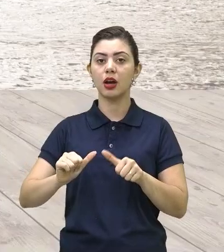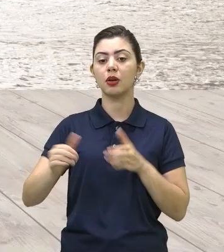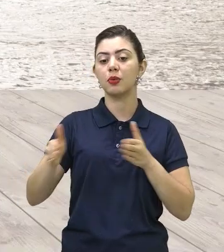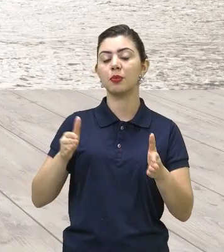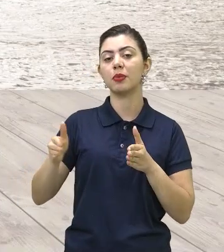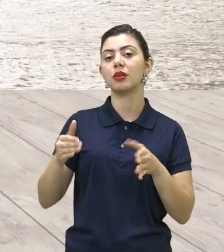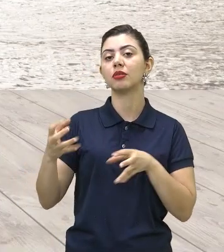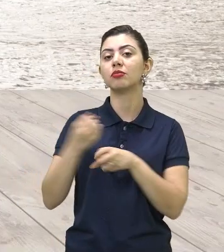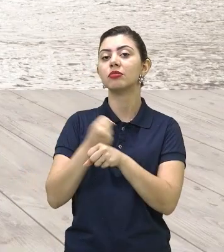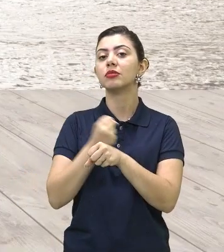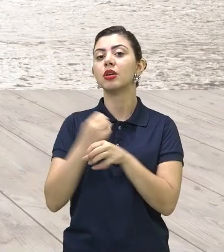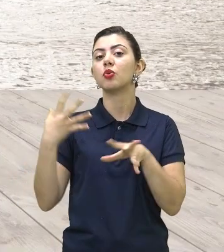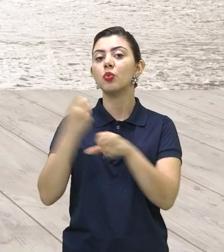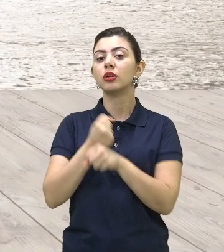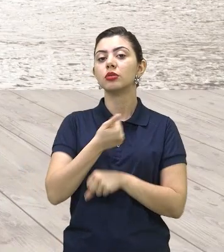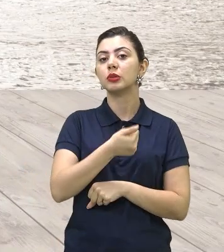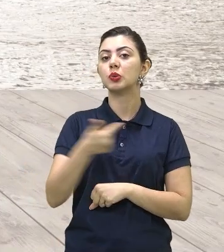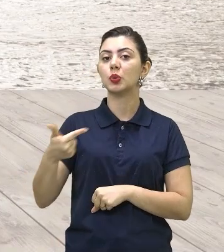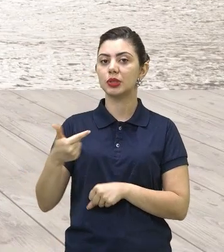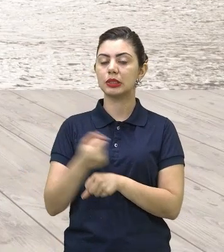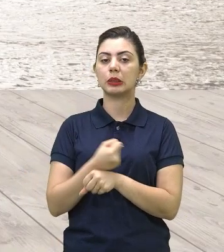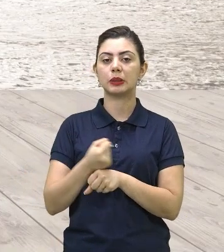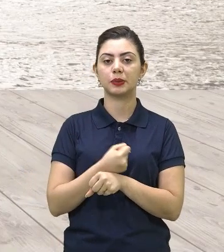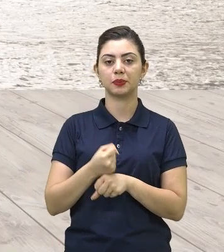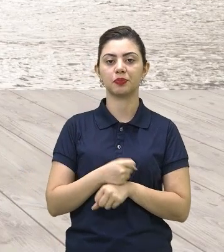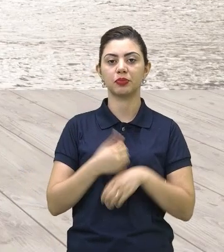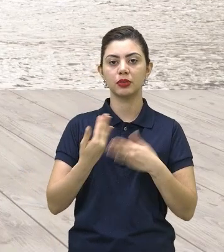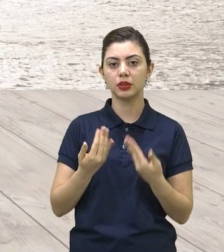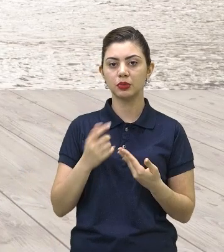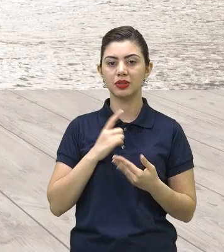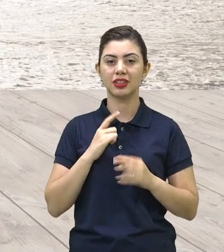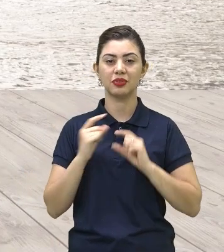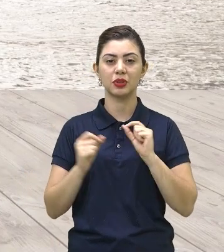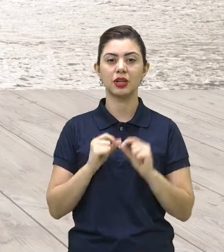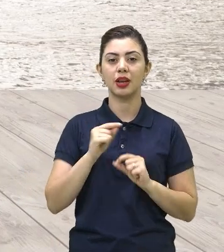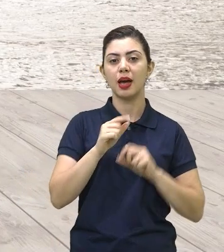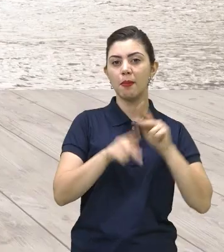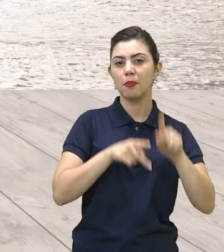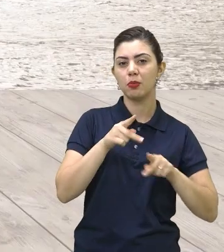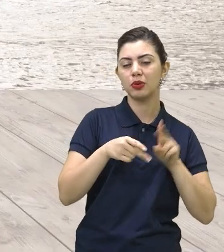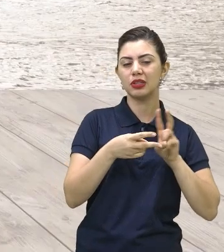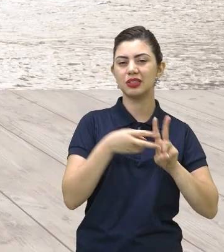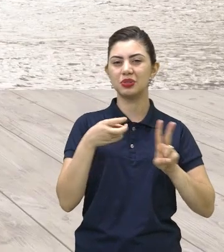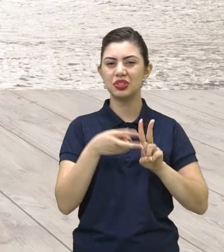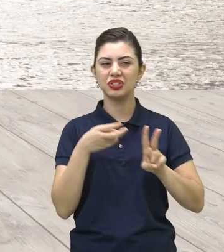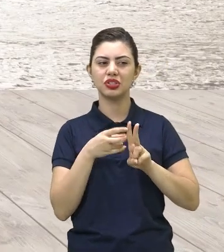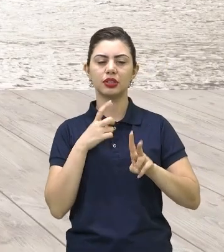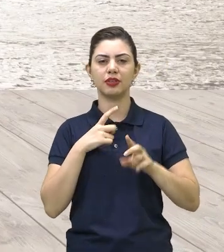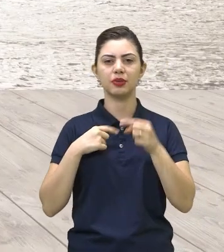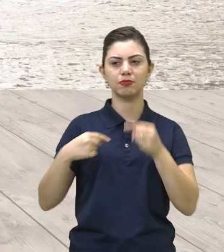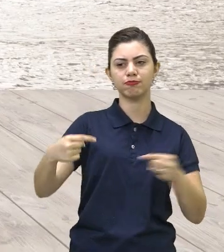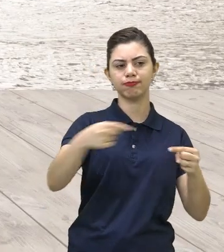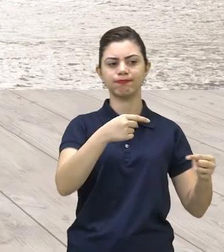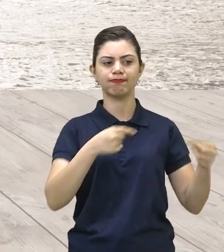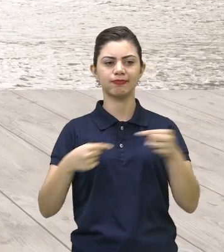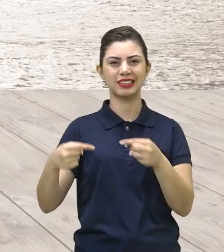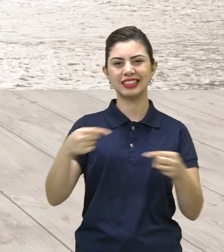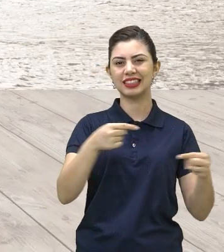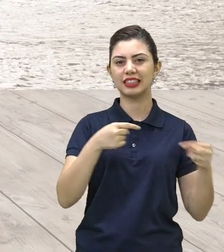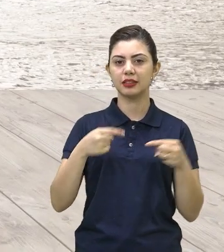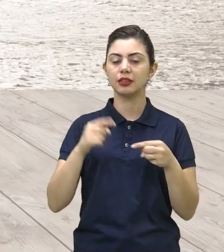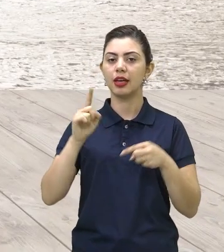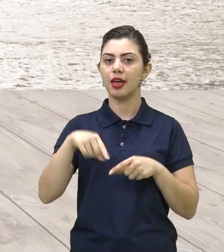anos. O incentivo a rivalidades e disputas entre os povos indígenas foi uma estratégia